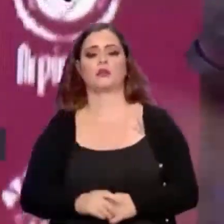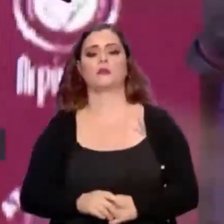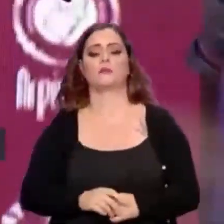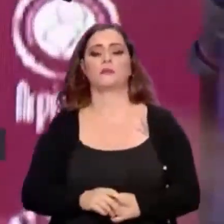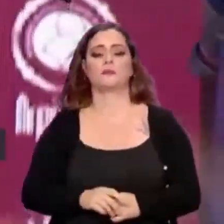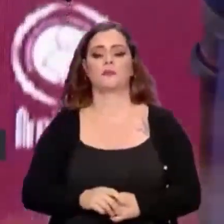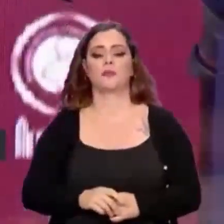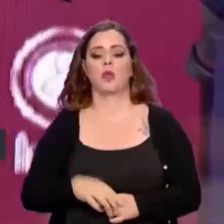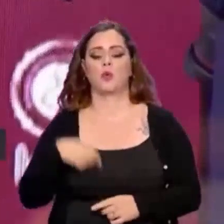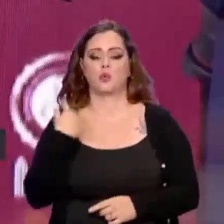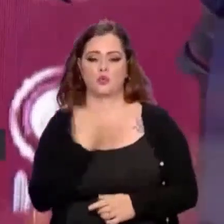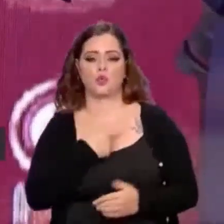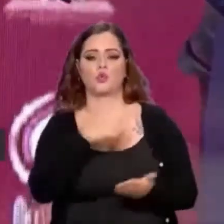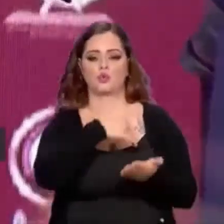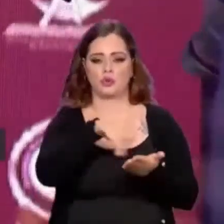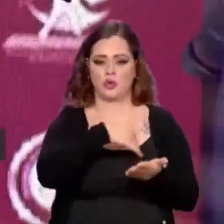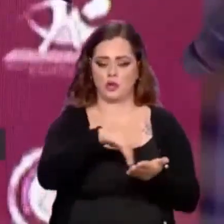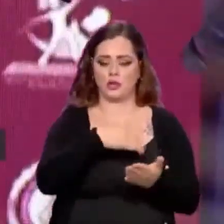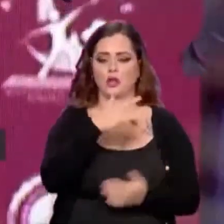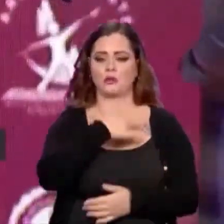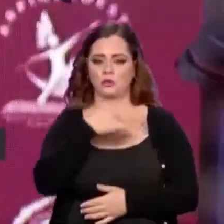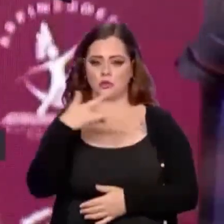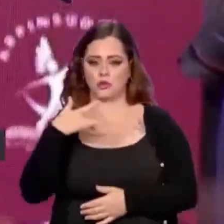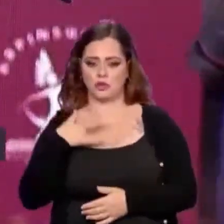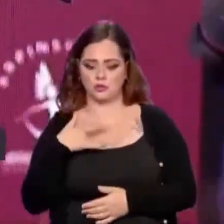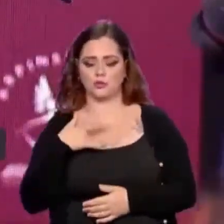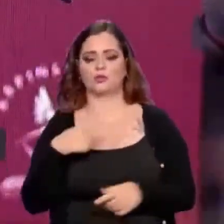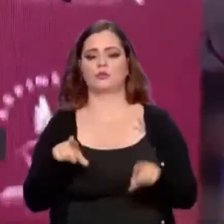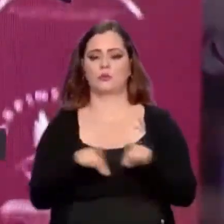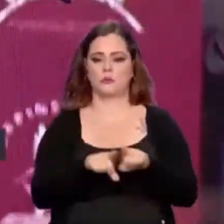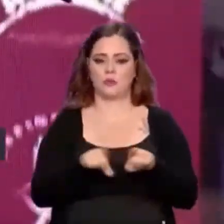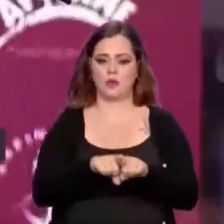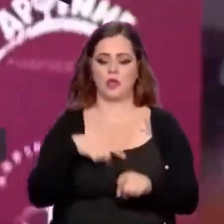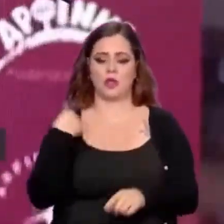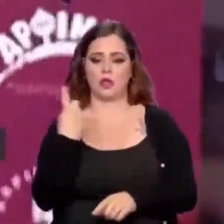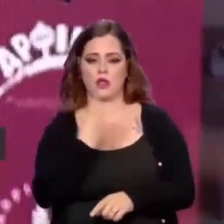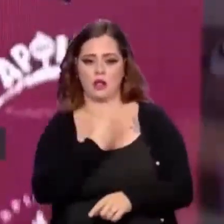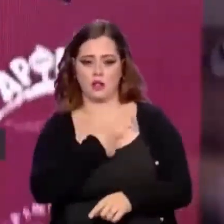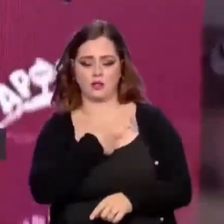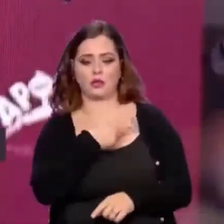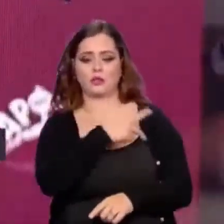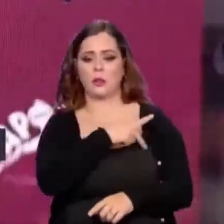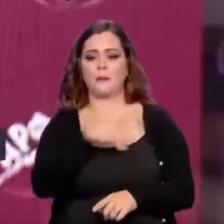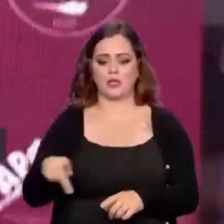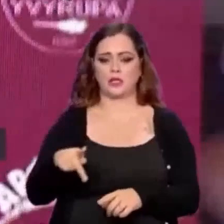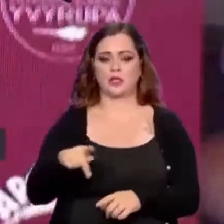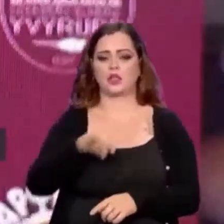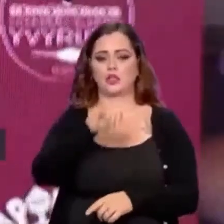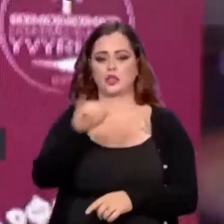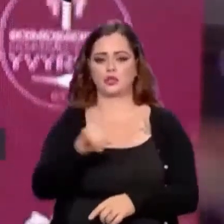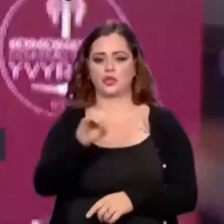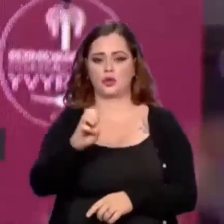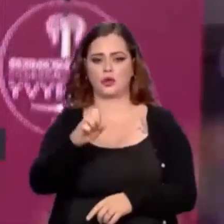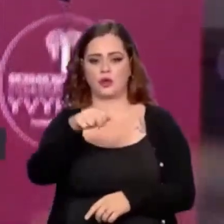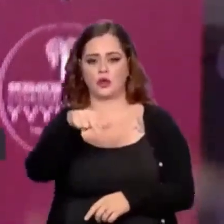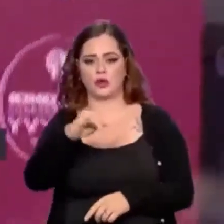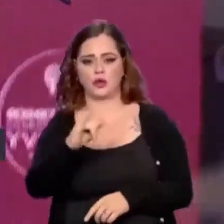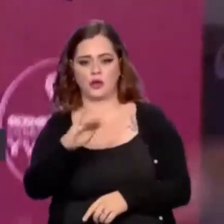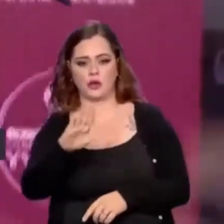o nosso secretário de saúde indígena, Veib Tapeba, nossa presidenta da FUNAI, Joênio